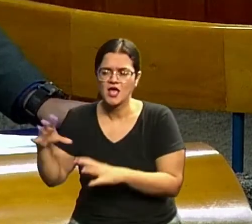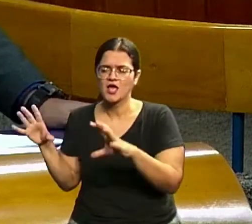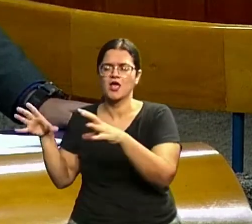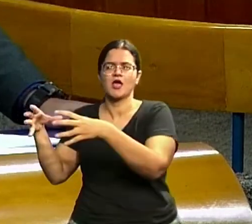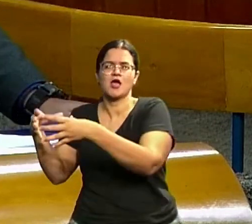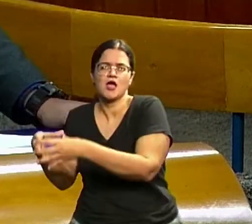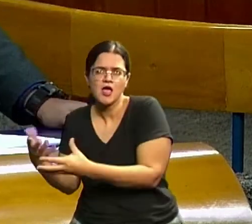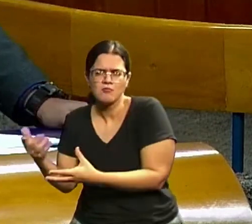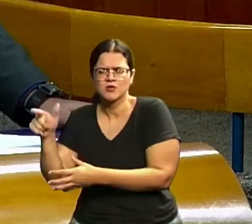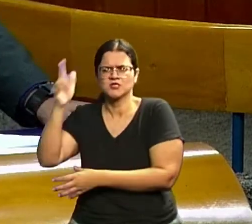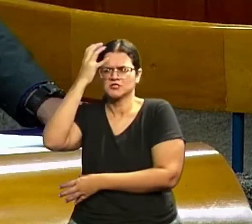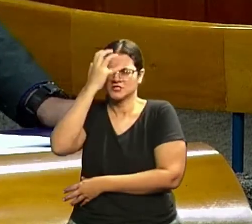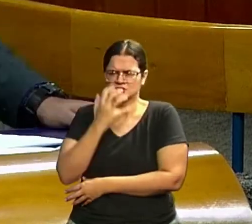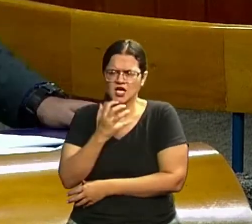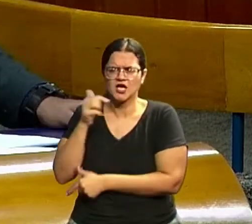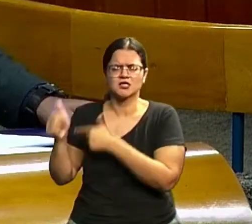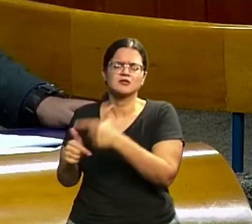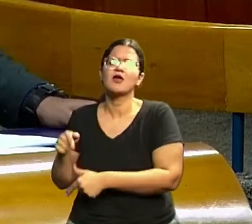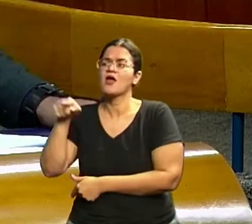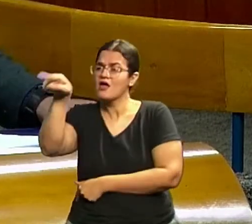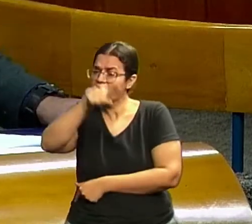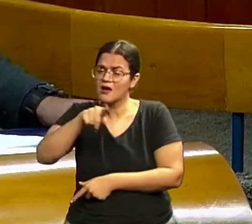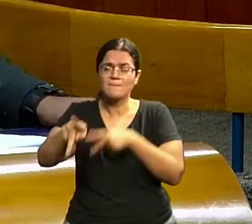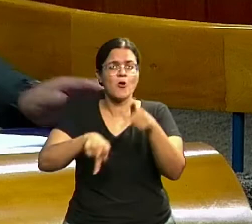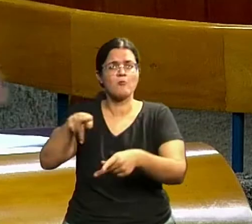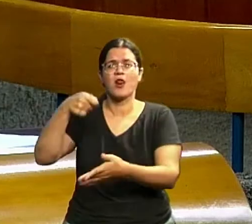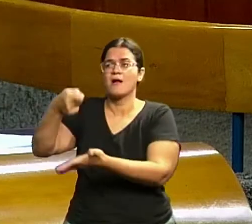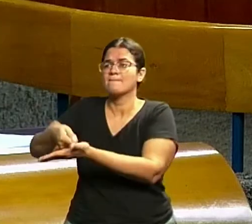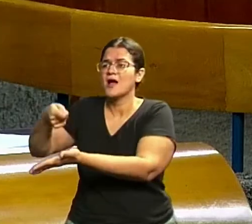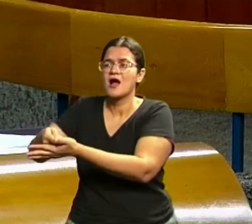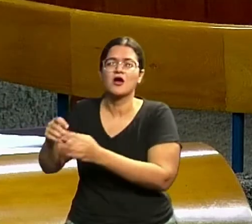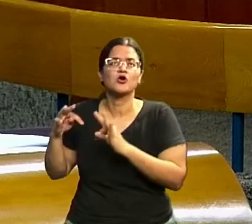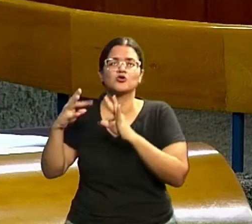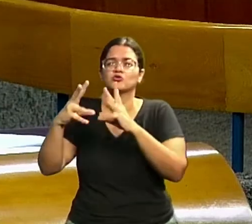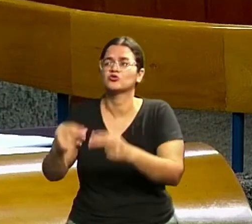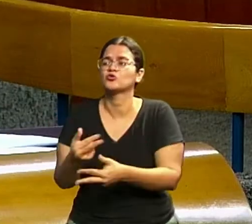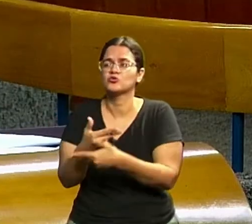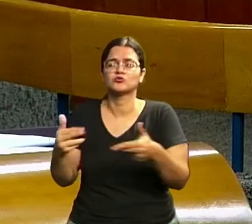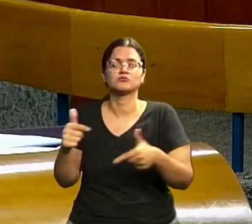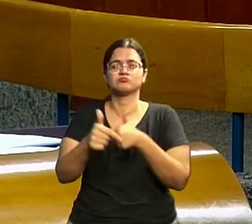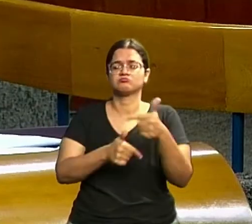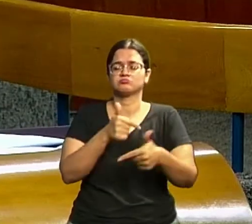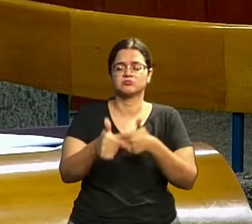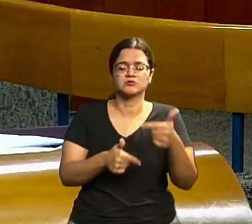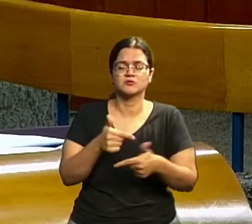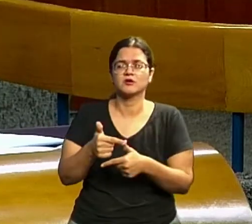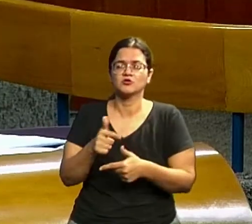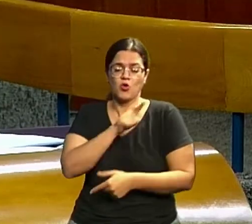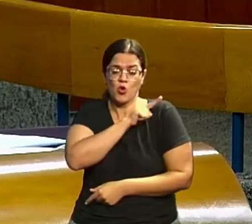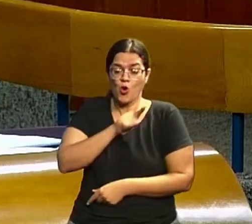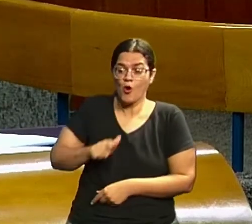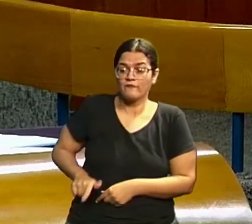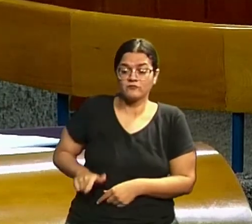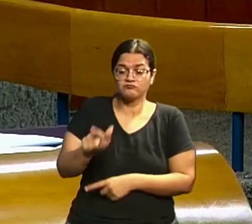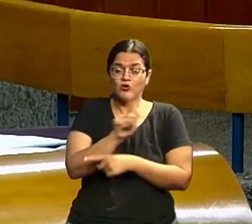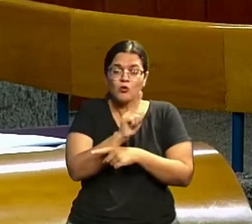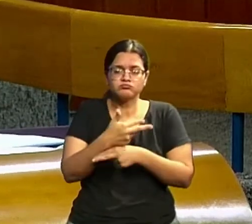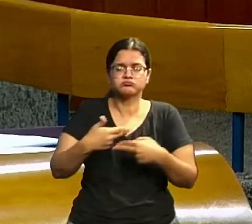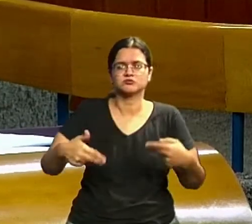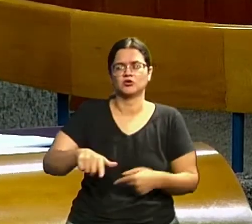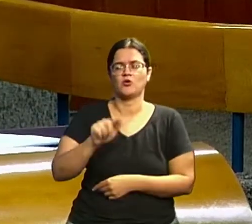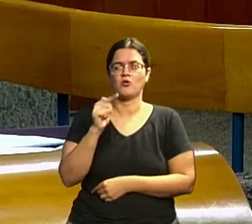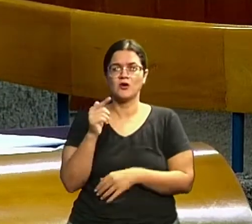uma instituição séria. São eles que pagam toda a estrutura da governabilidade da cidade de